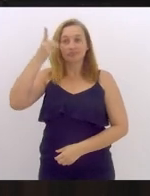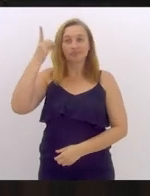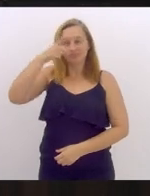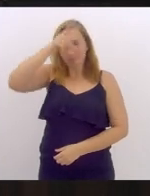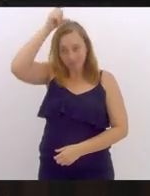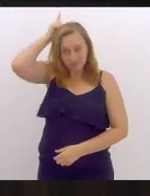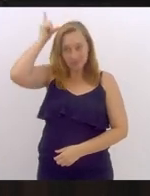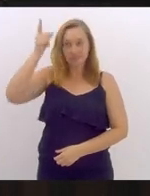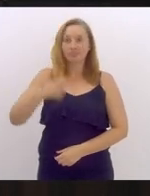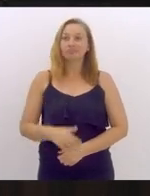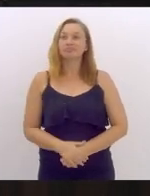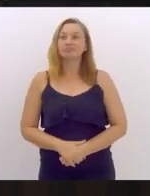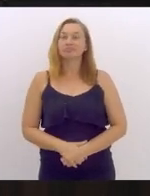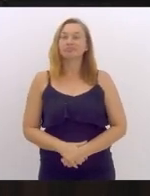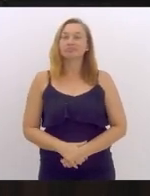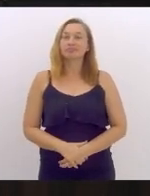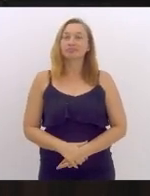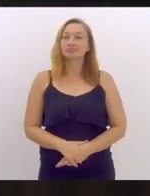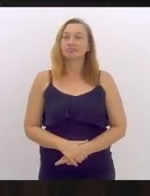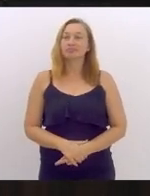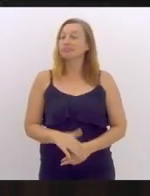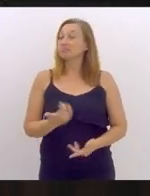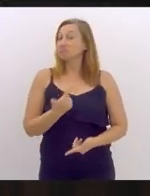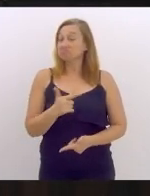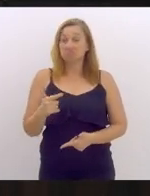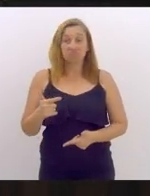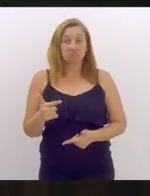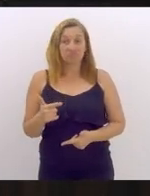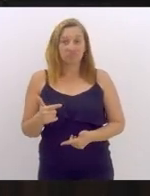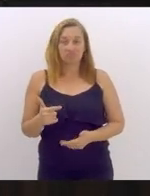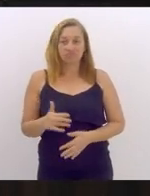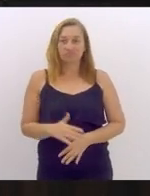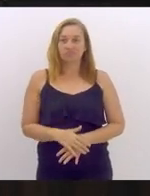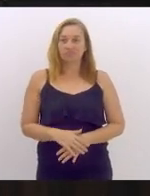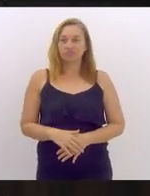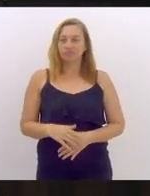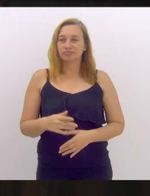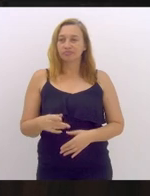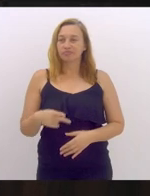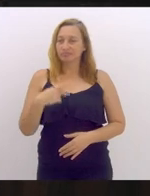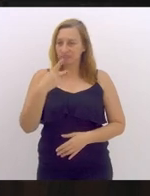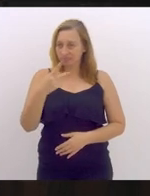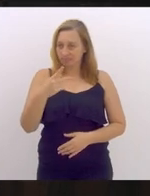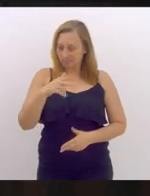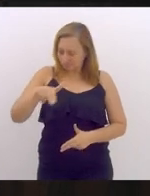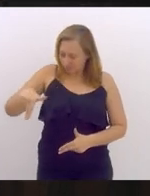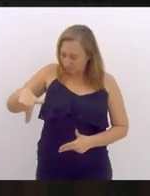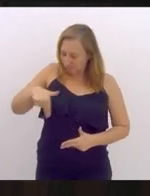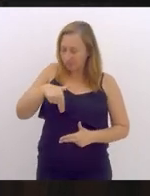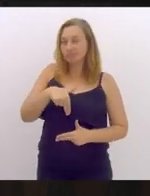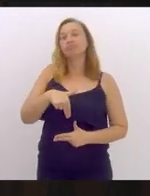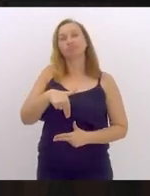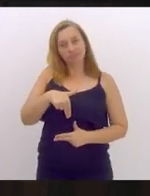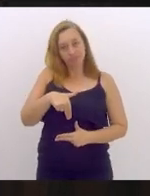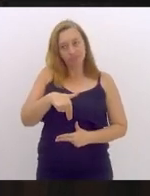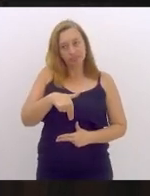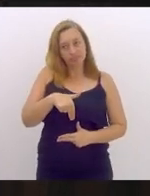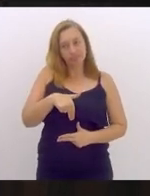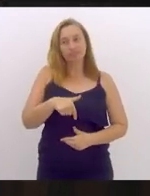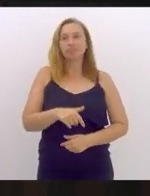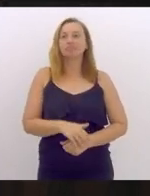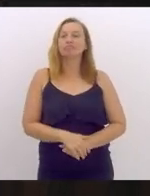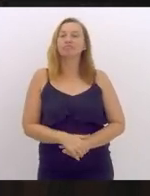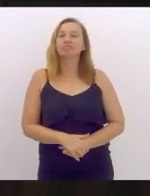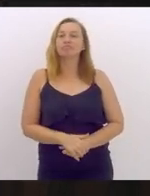Rocha não havendo mais orador inscrito para fazer uso